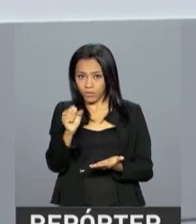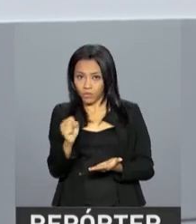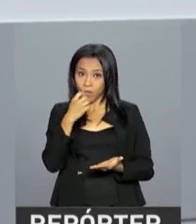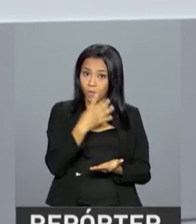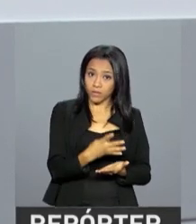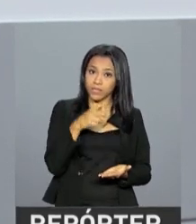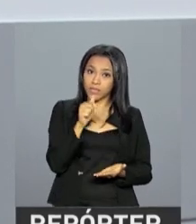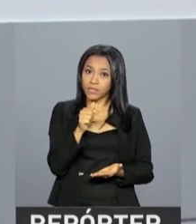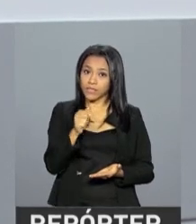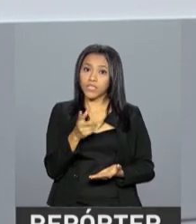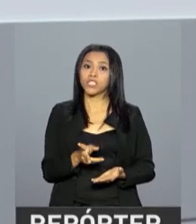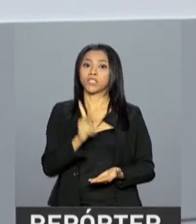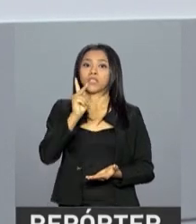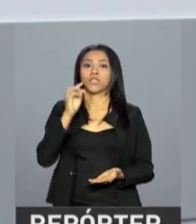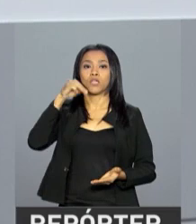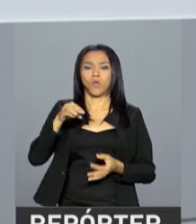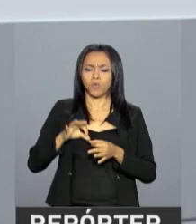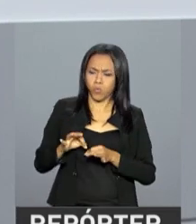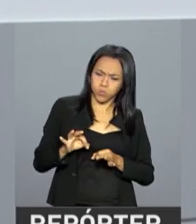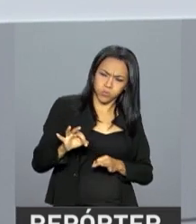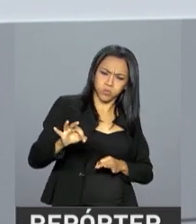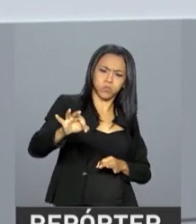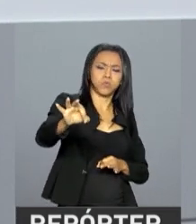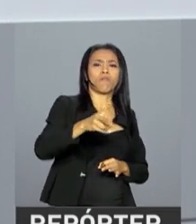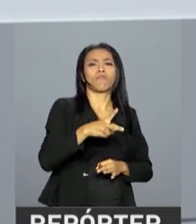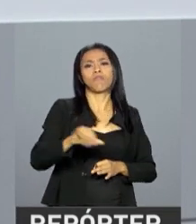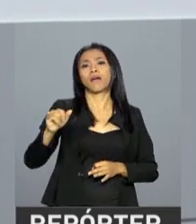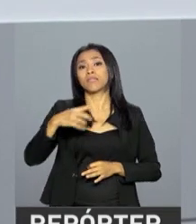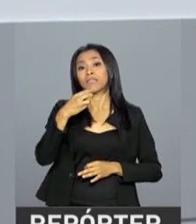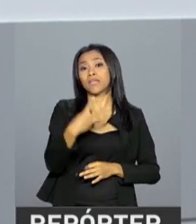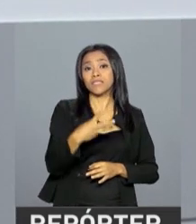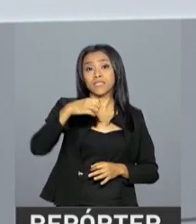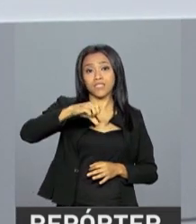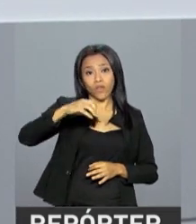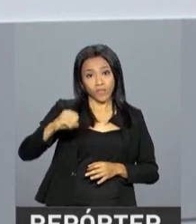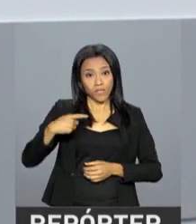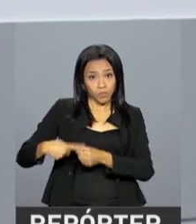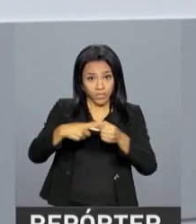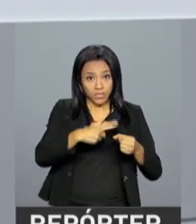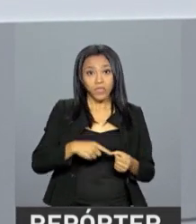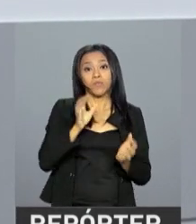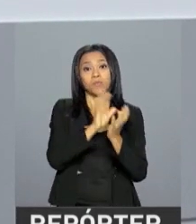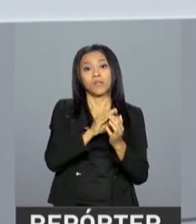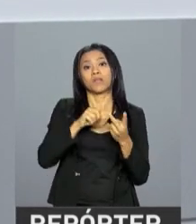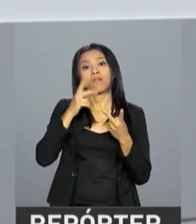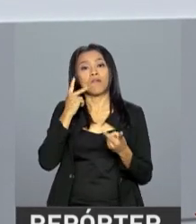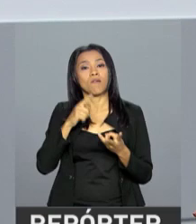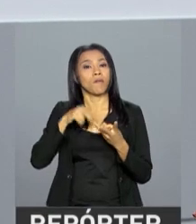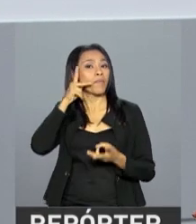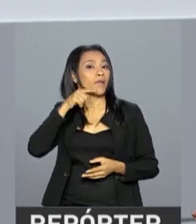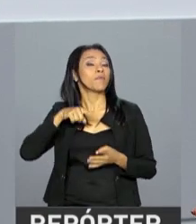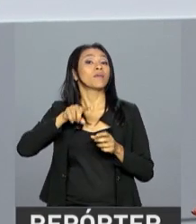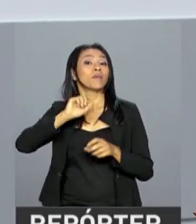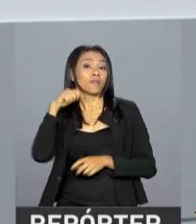477 quilômetros de extensão, a obra vai abastecer 390 municípios de Pernambuco, Ceará, Paraíba e Rio Grande